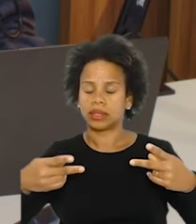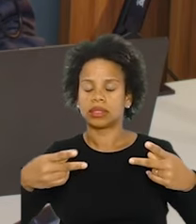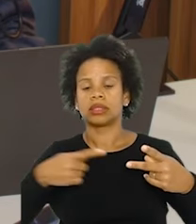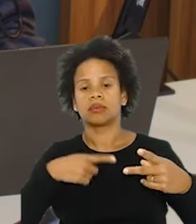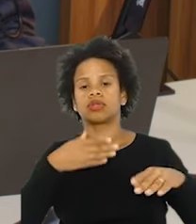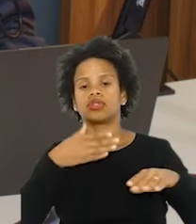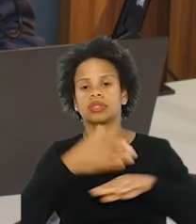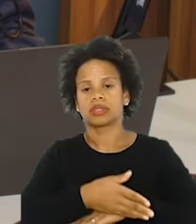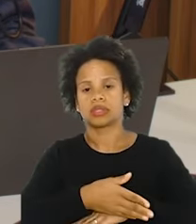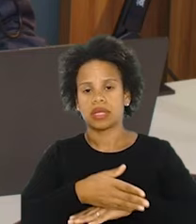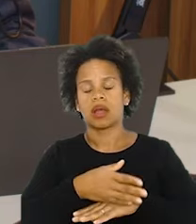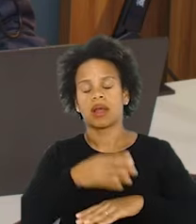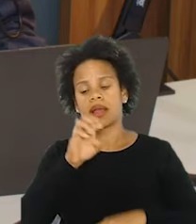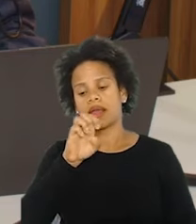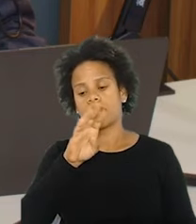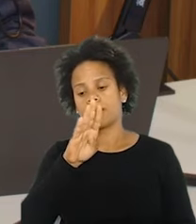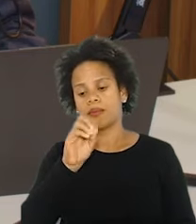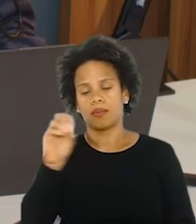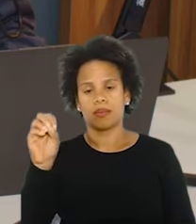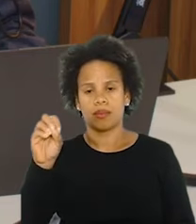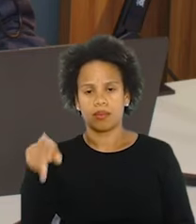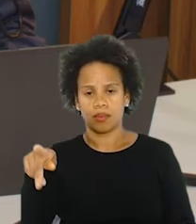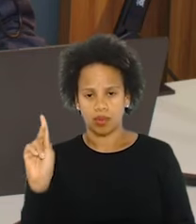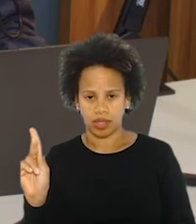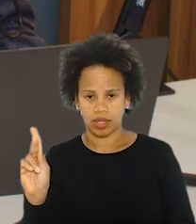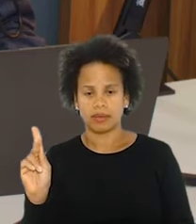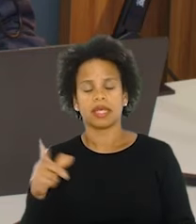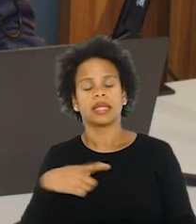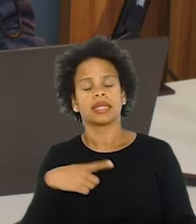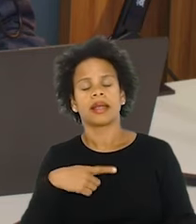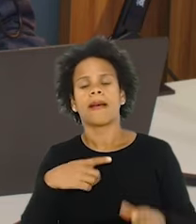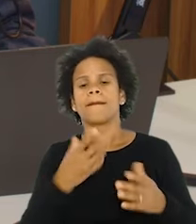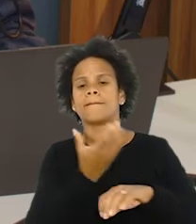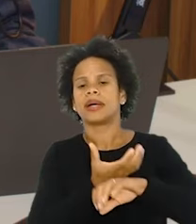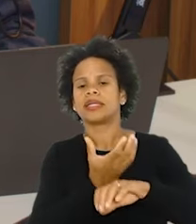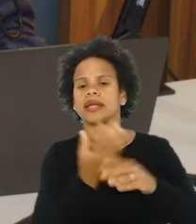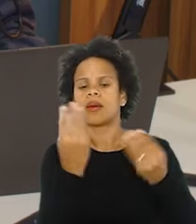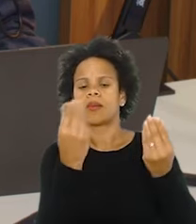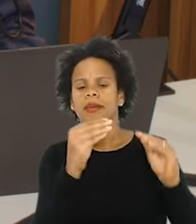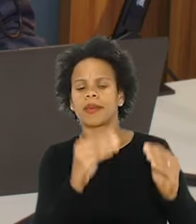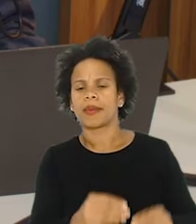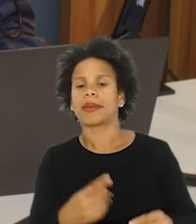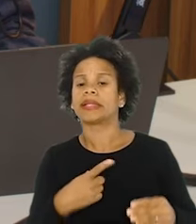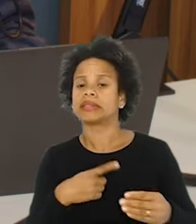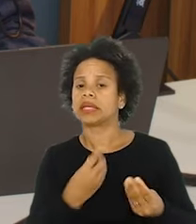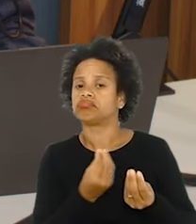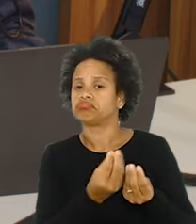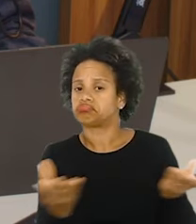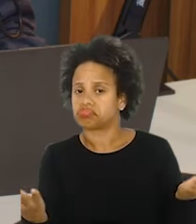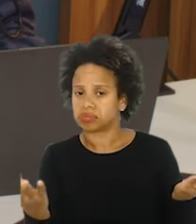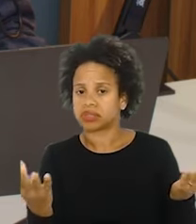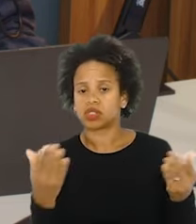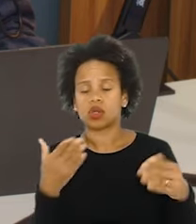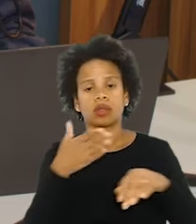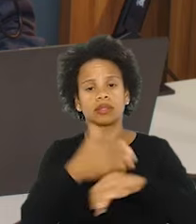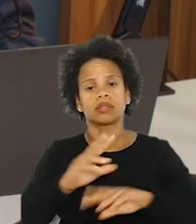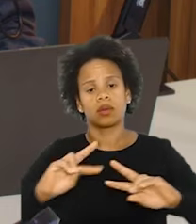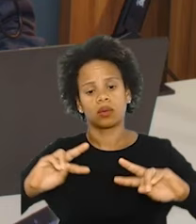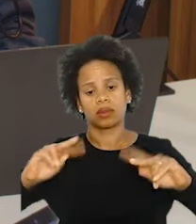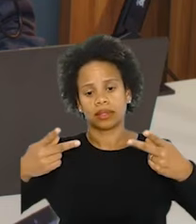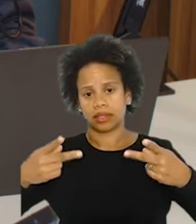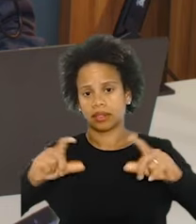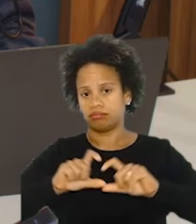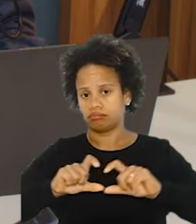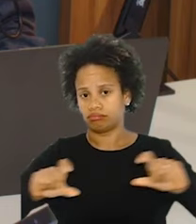acessar o nosso ebook que é o material de tudo que a gente tá falando aqui hoje nós estaremos disponibilizando para vocês é só acessar o o link aqui